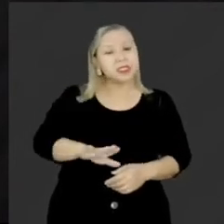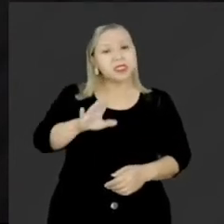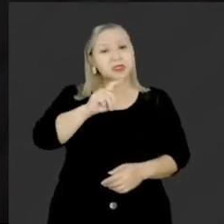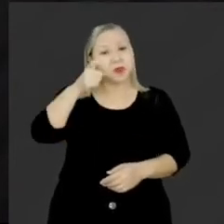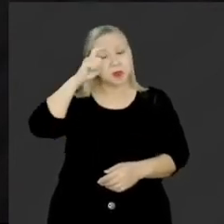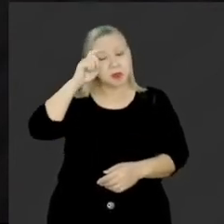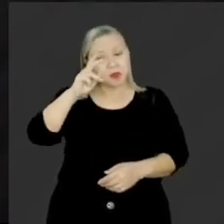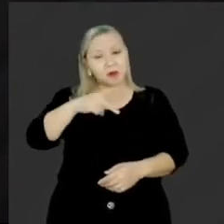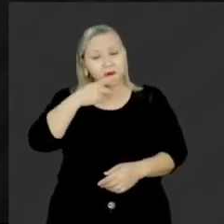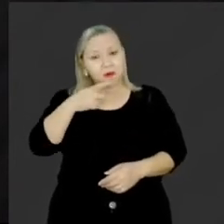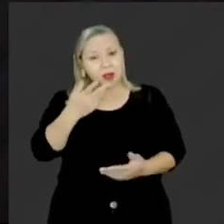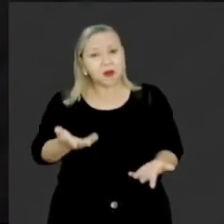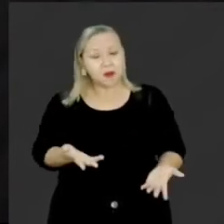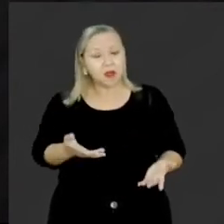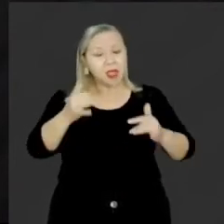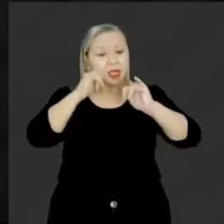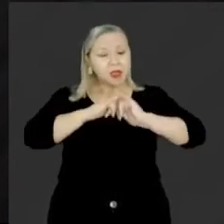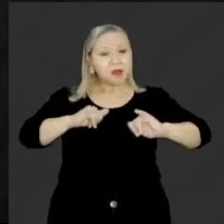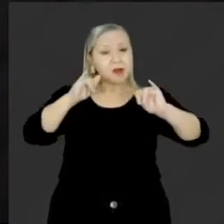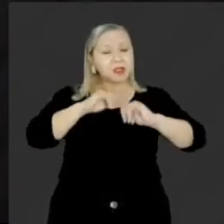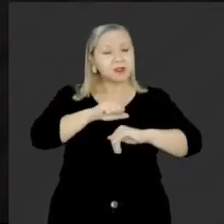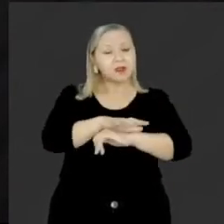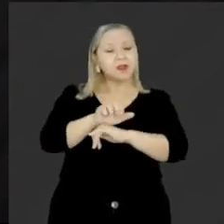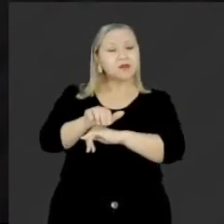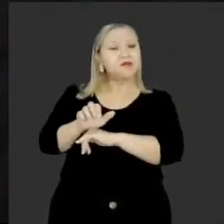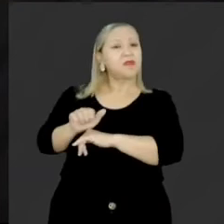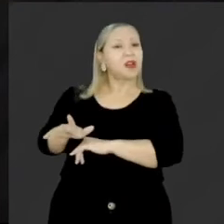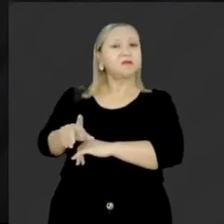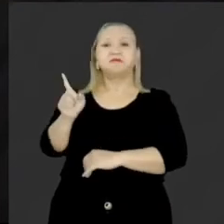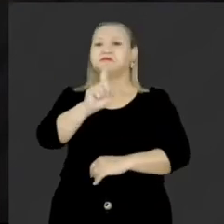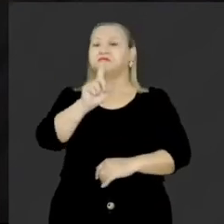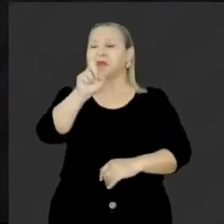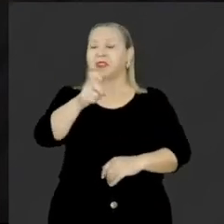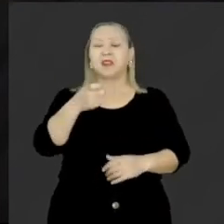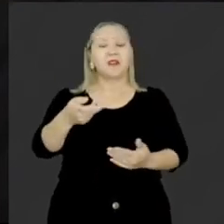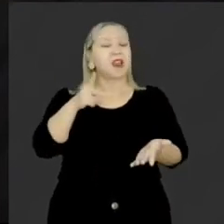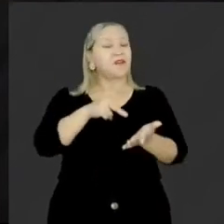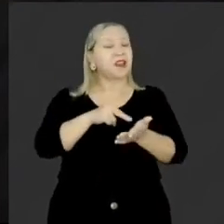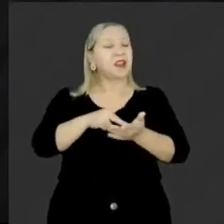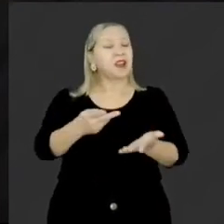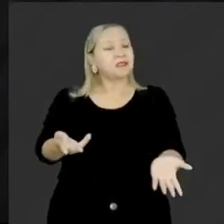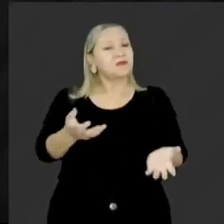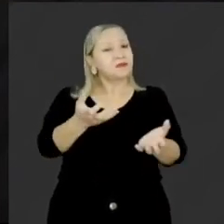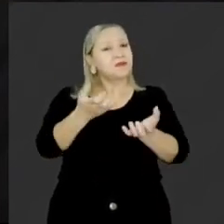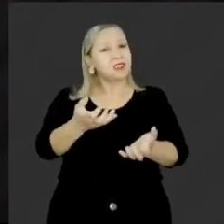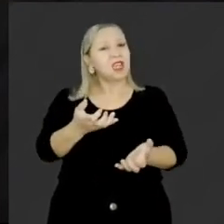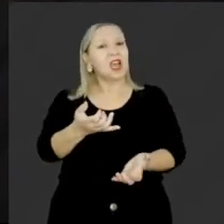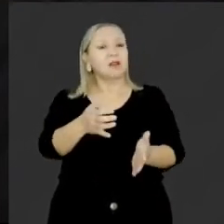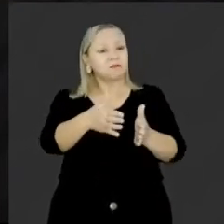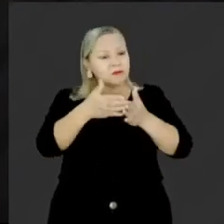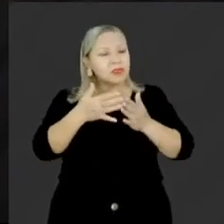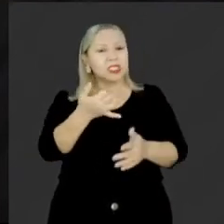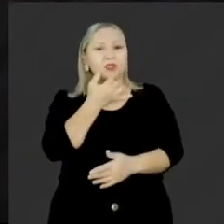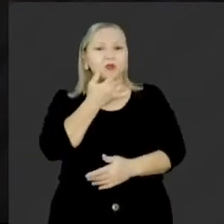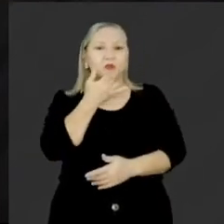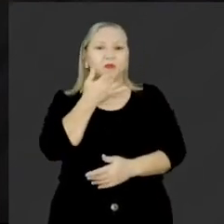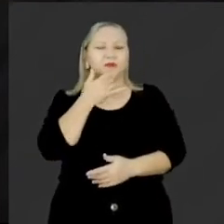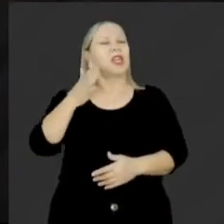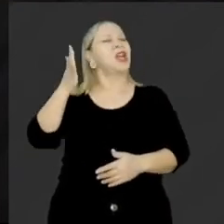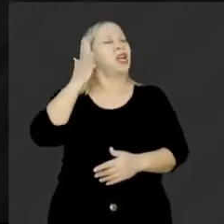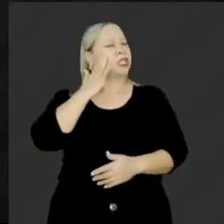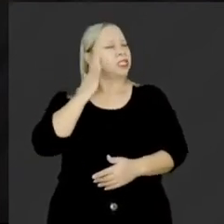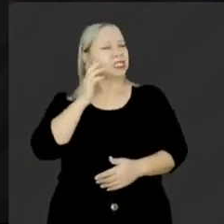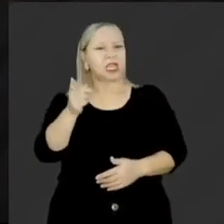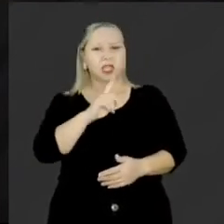vou trabalhar com isso o resto da vida, tentando explicar para a sociedade o que foi a farsa e a mentira da